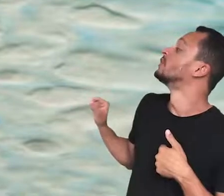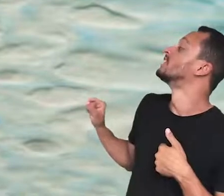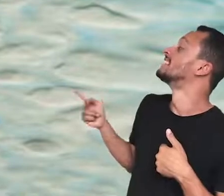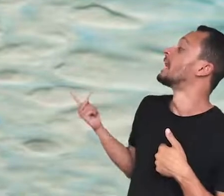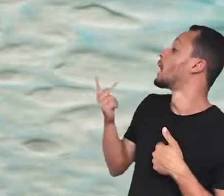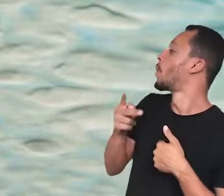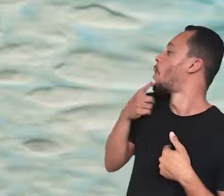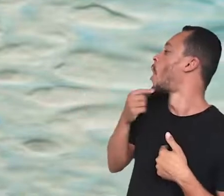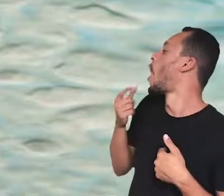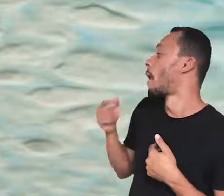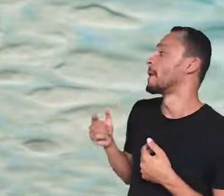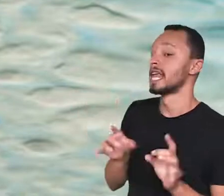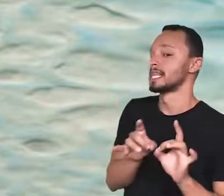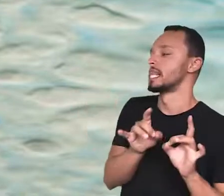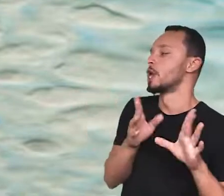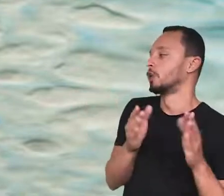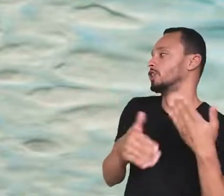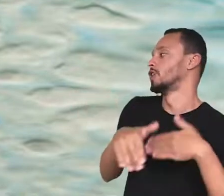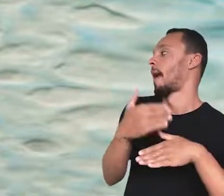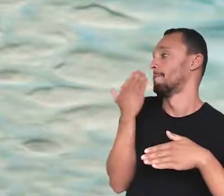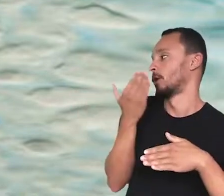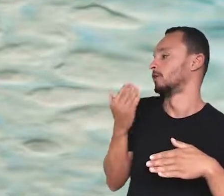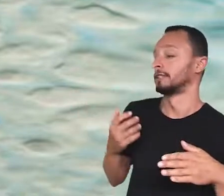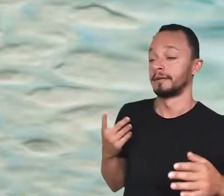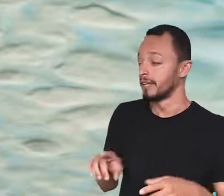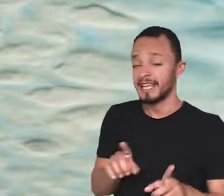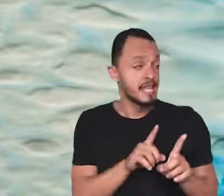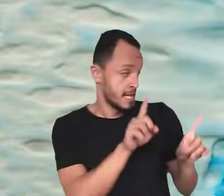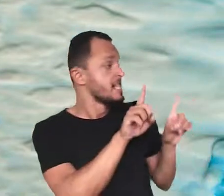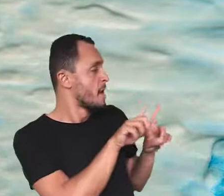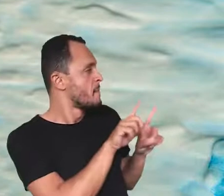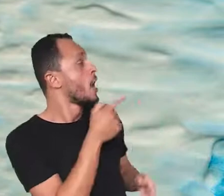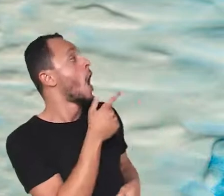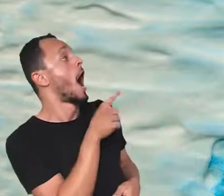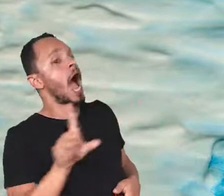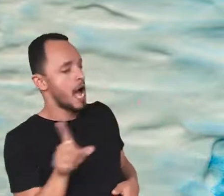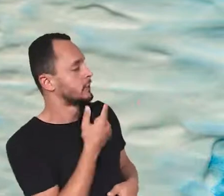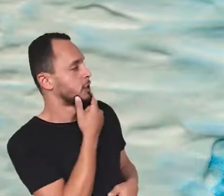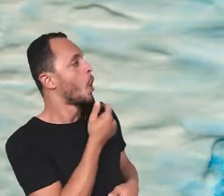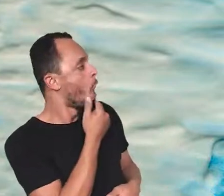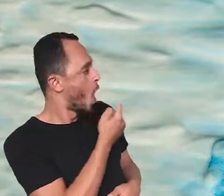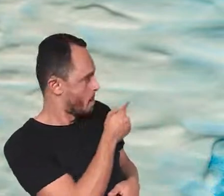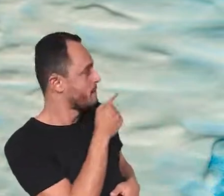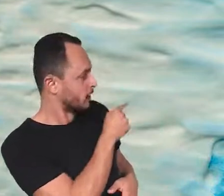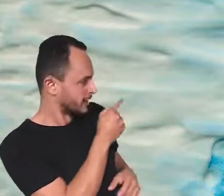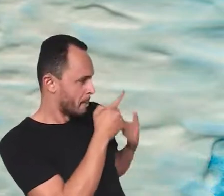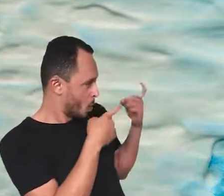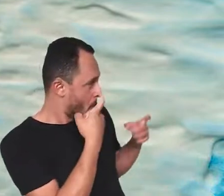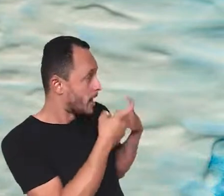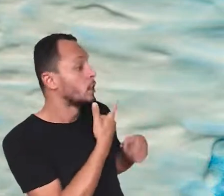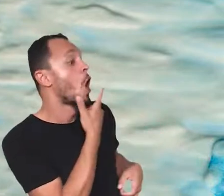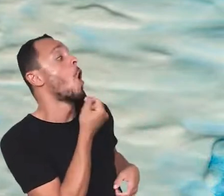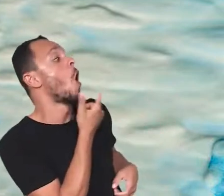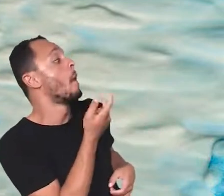que ele tá soltinho. E antes de mandar alguém virar homem, você devia estar mais preocupada em saber o que o seu macho anda fazendo por